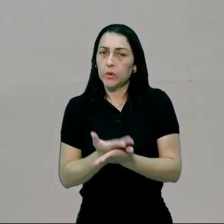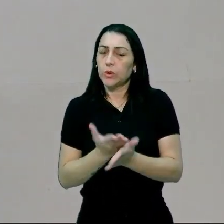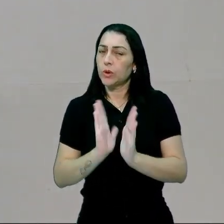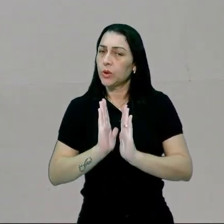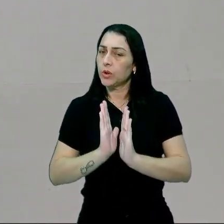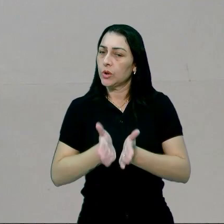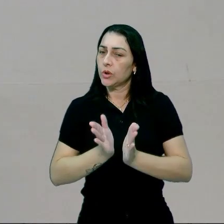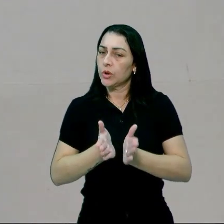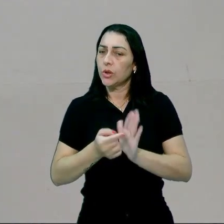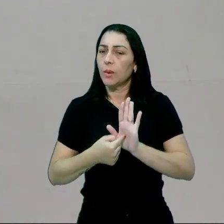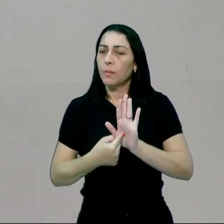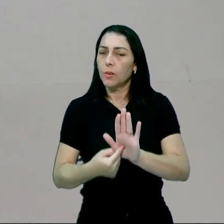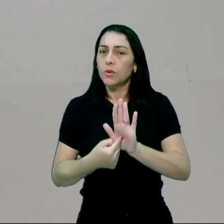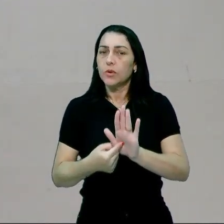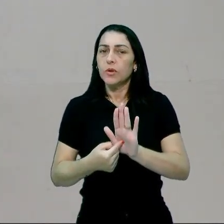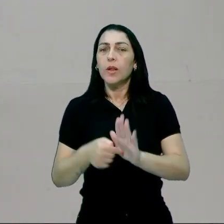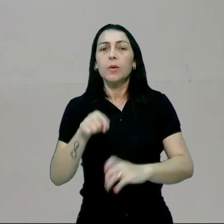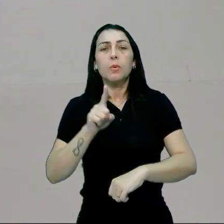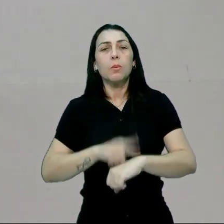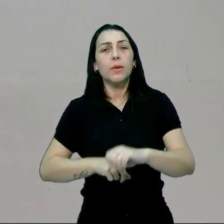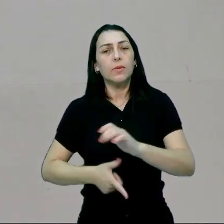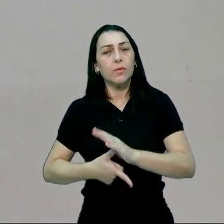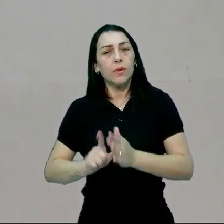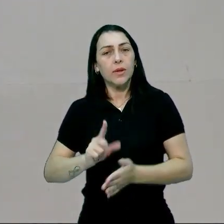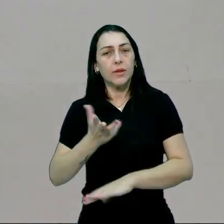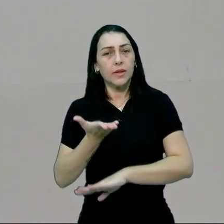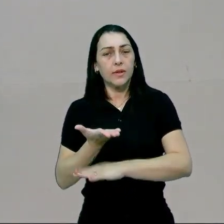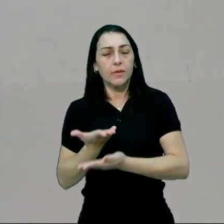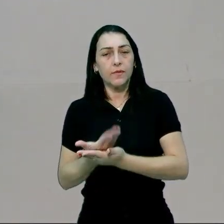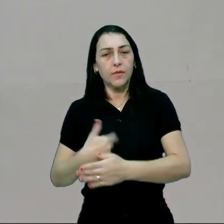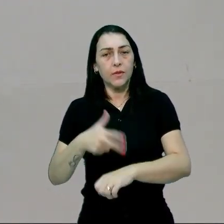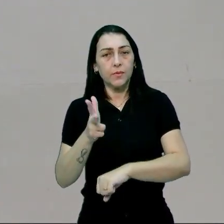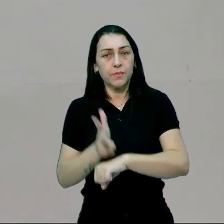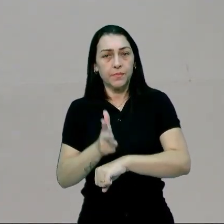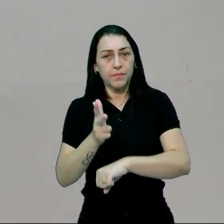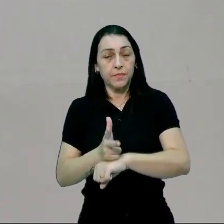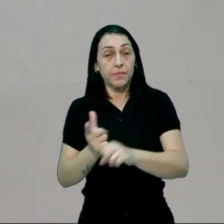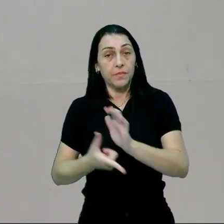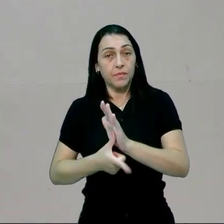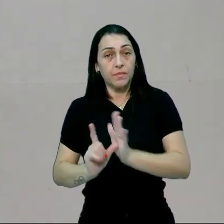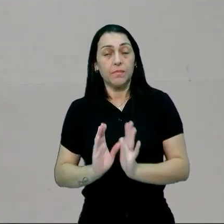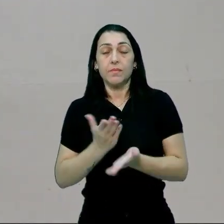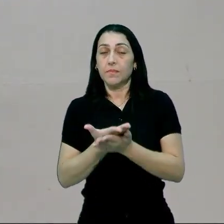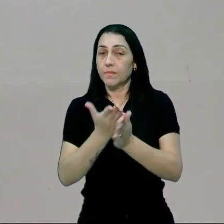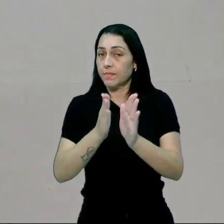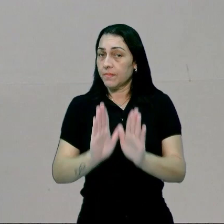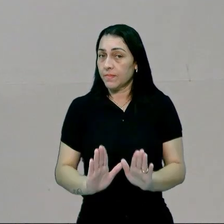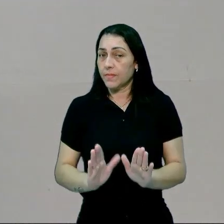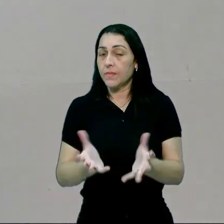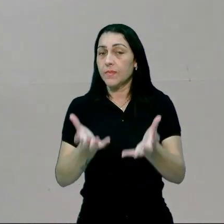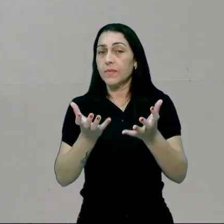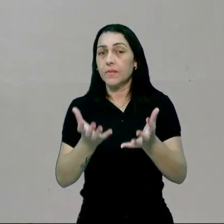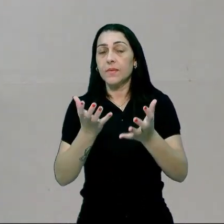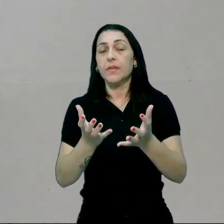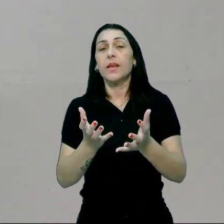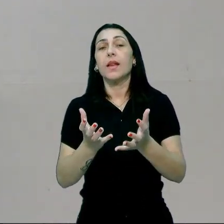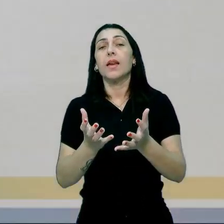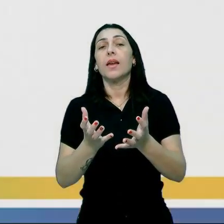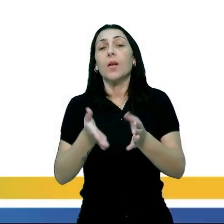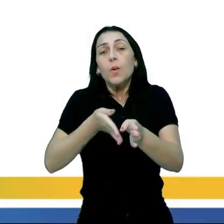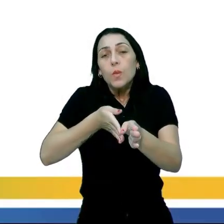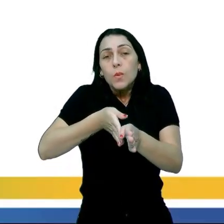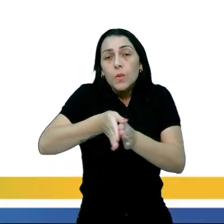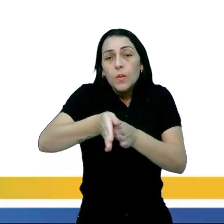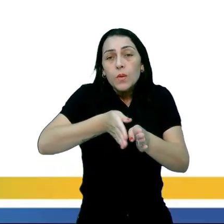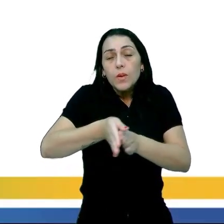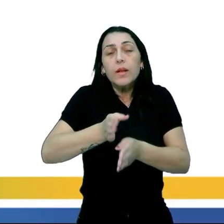eu já indiquei em um momento anterior desta videoaula. E antes de encerrar, eu quero recomendar a